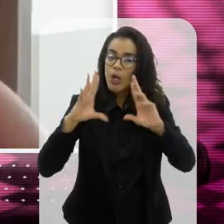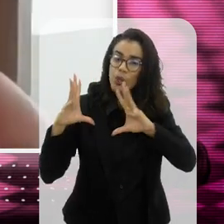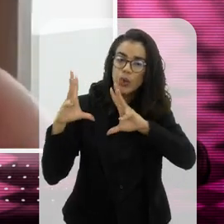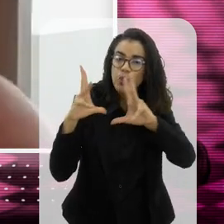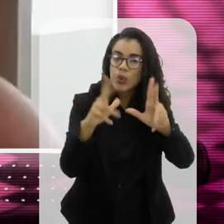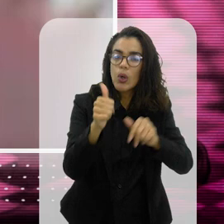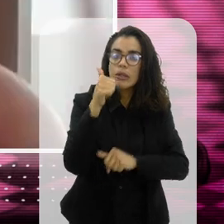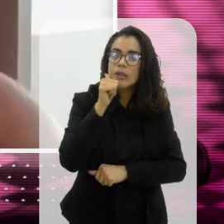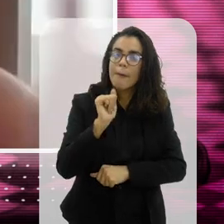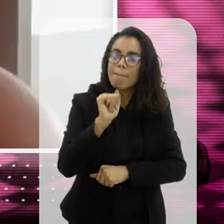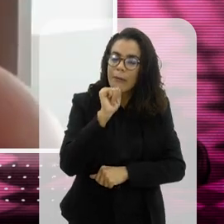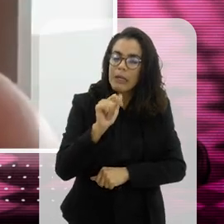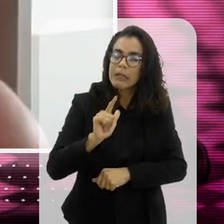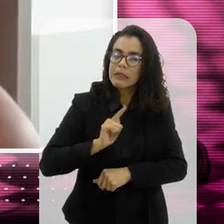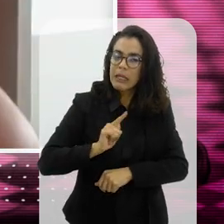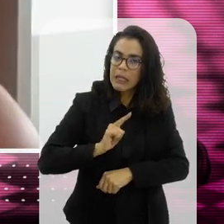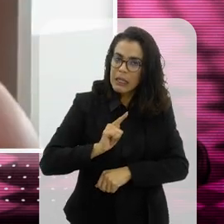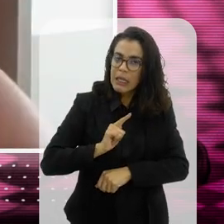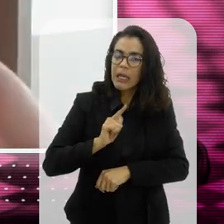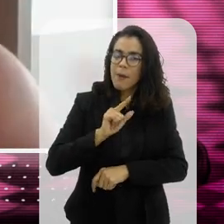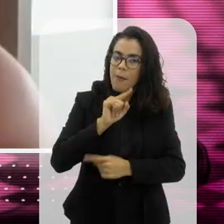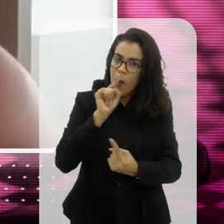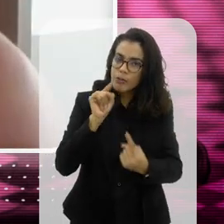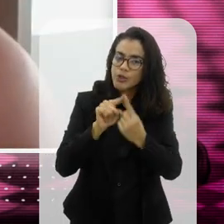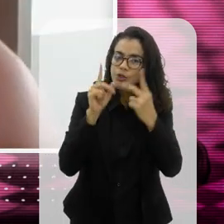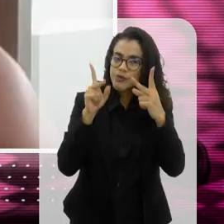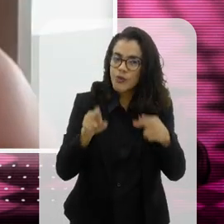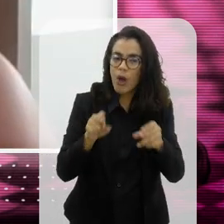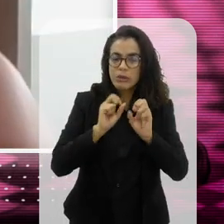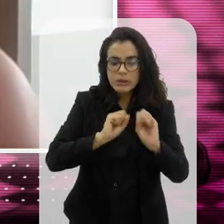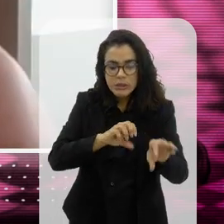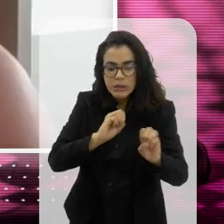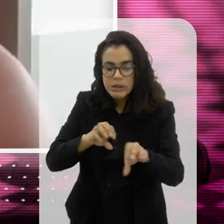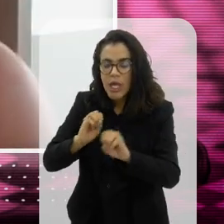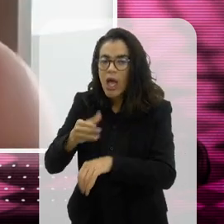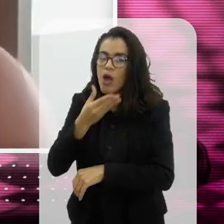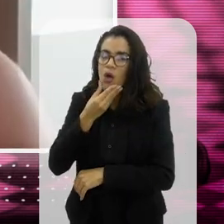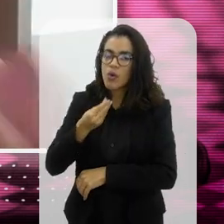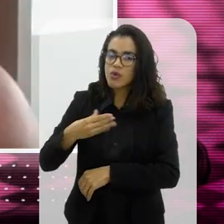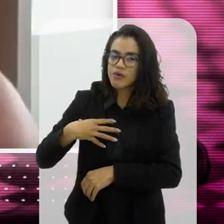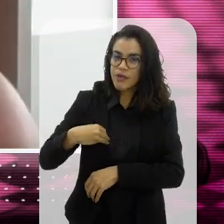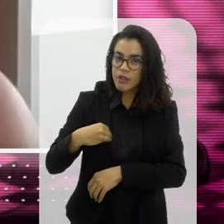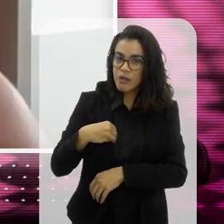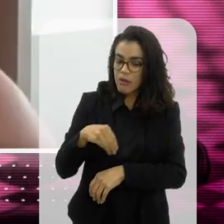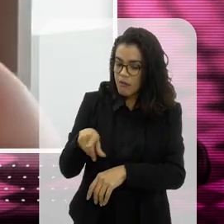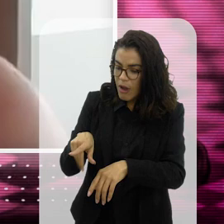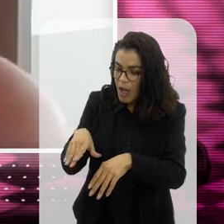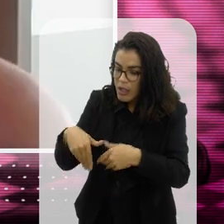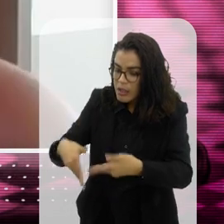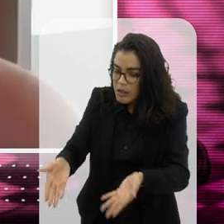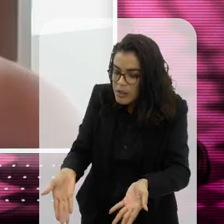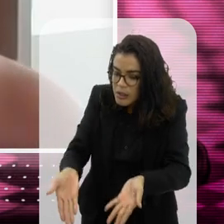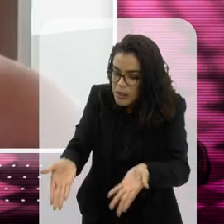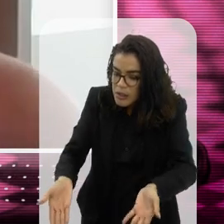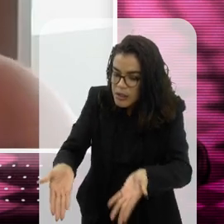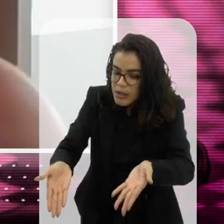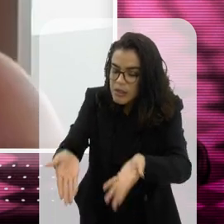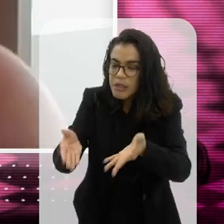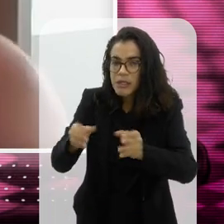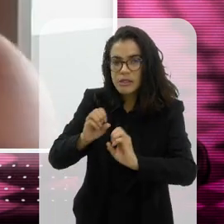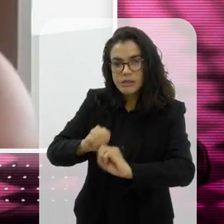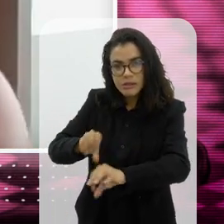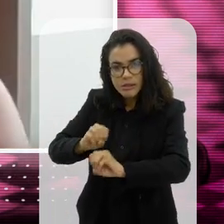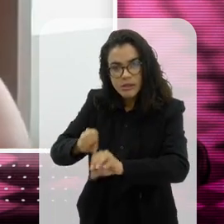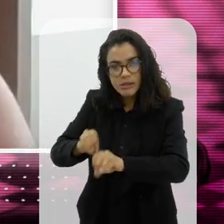e torço para que as mães todas tenham essa consciência de que os meninos precisam ser ensinados do quanto é natural ele cuidar das coisas dele, como